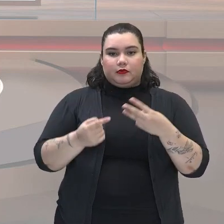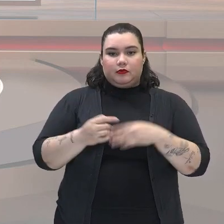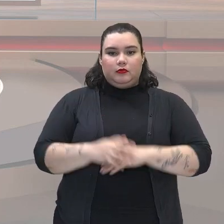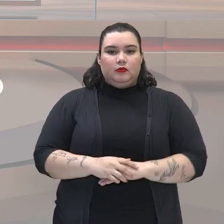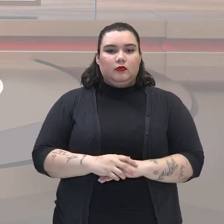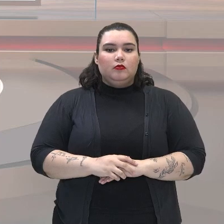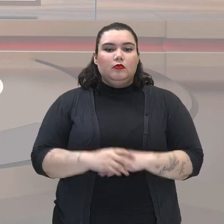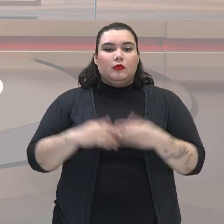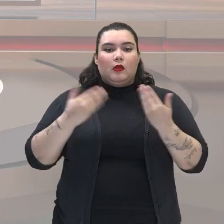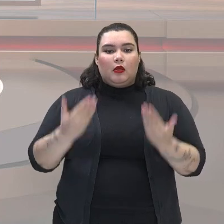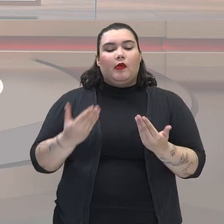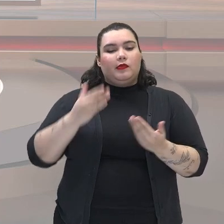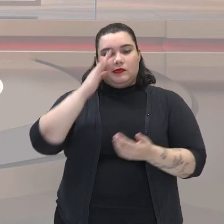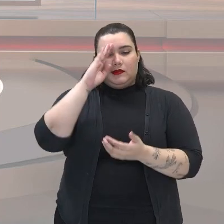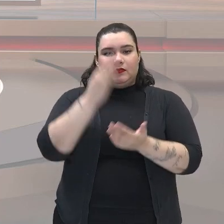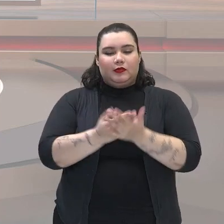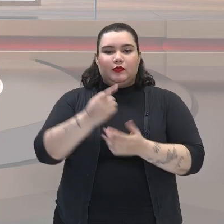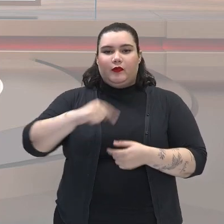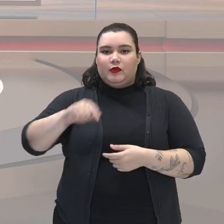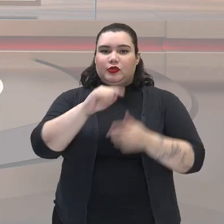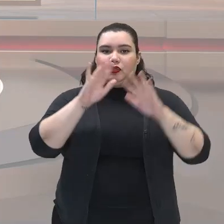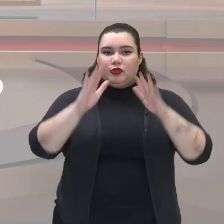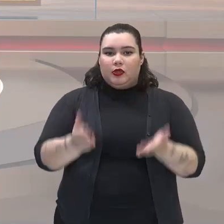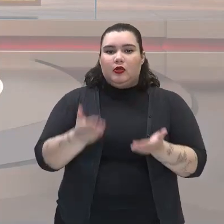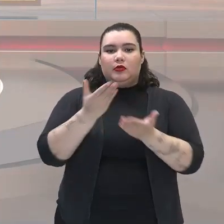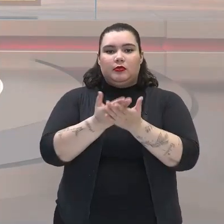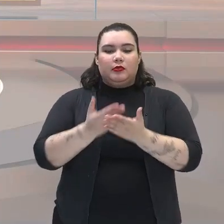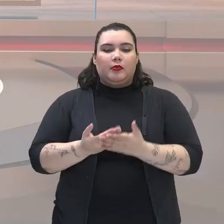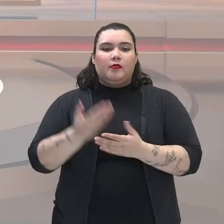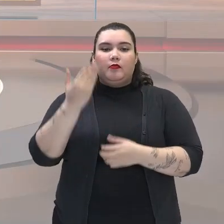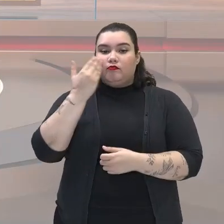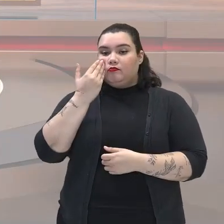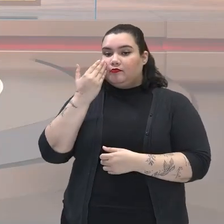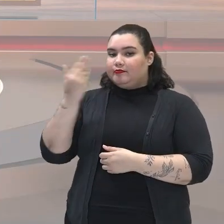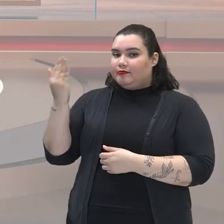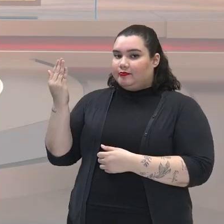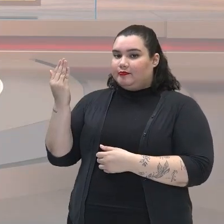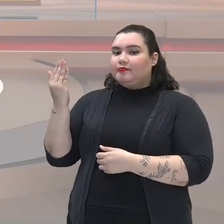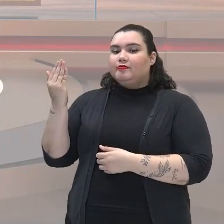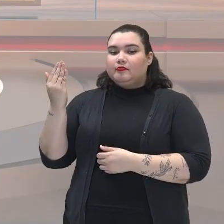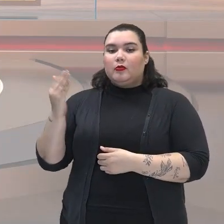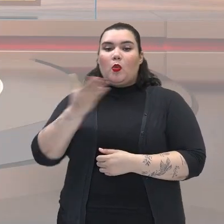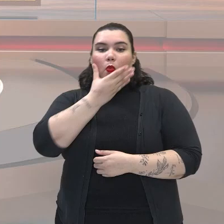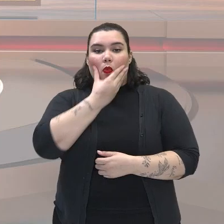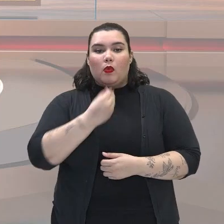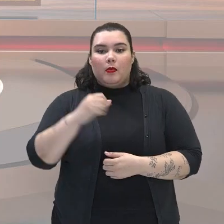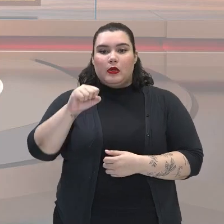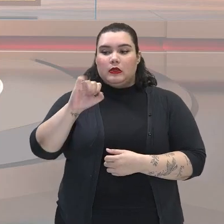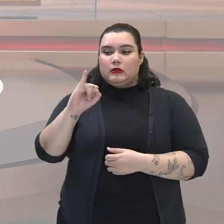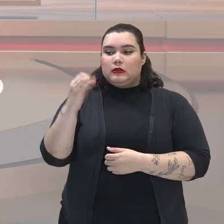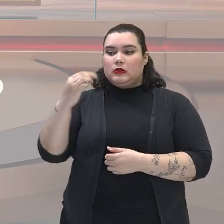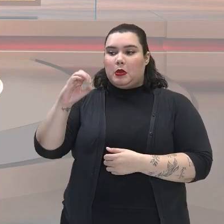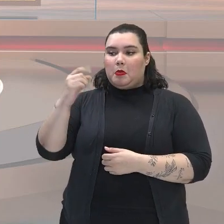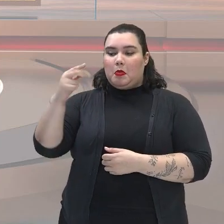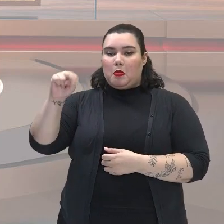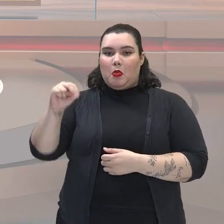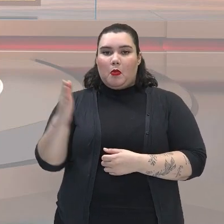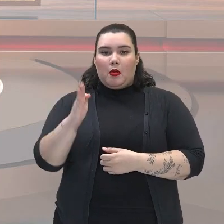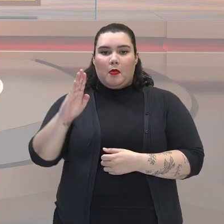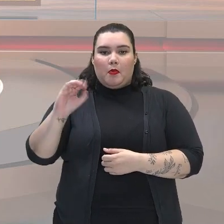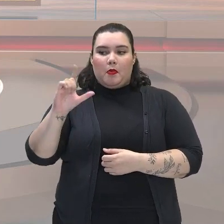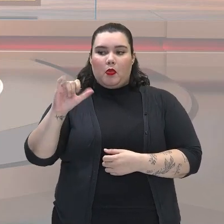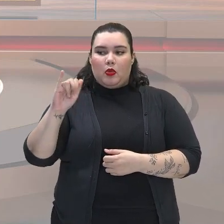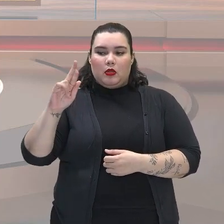aqui, né, que eu tenho certeza que vocês já verificaram em algum outro lugar, vai entrar o Simón Bolívar aí, então. Aí, o Simón Bolívar, ele influenciou